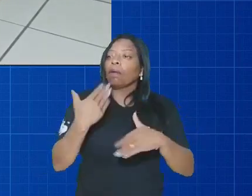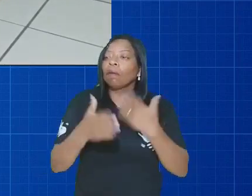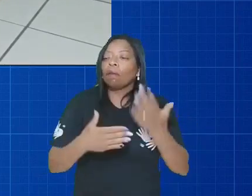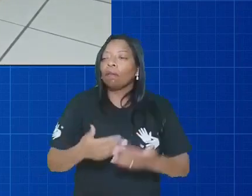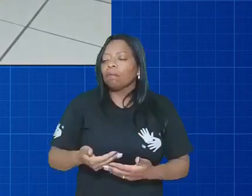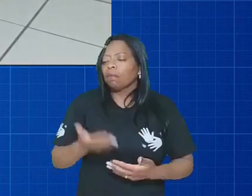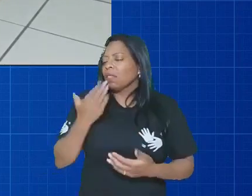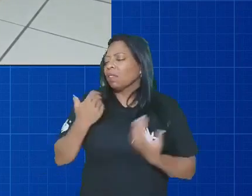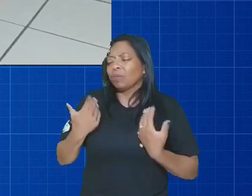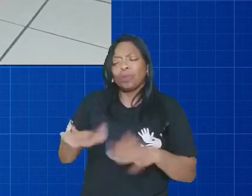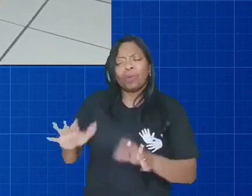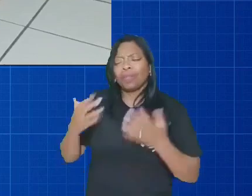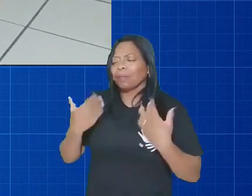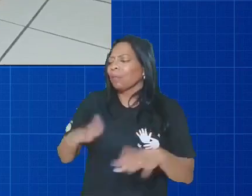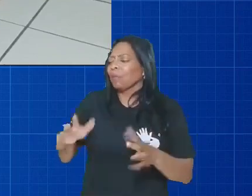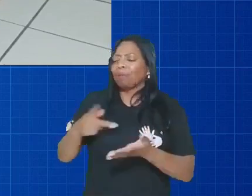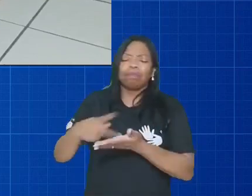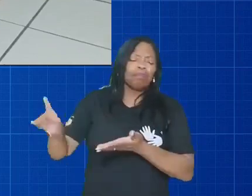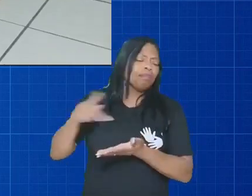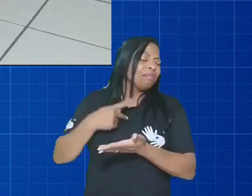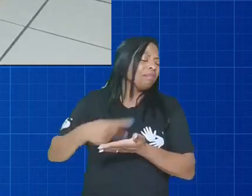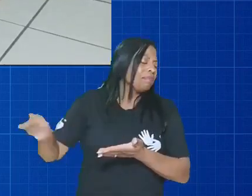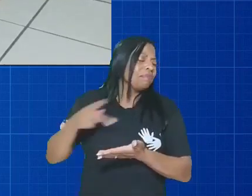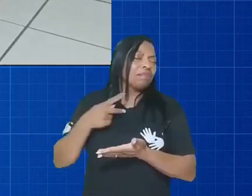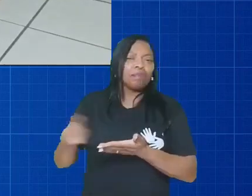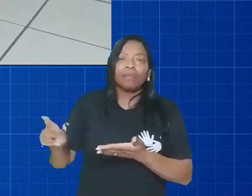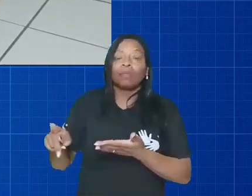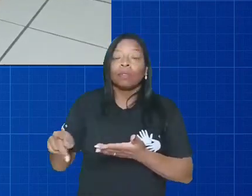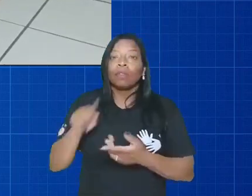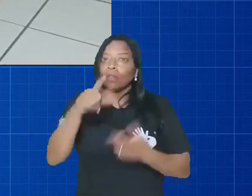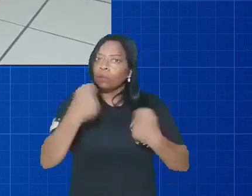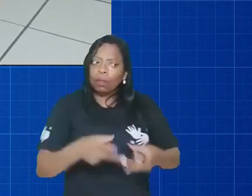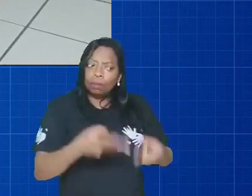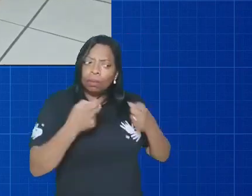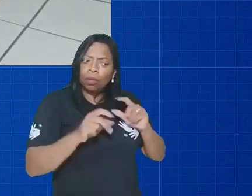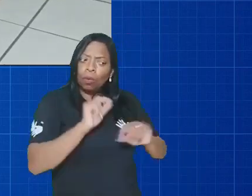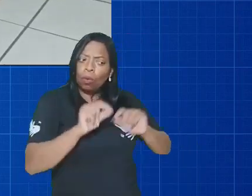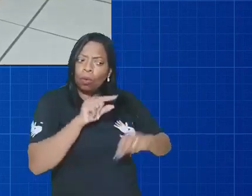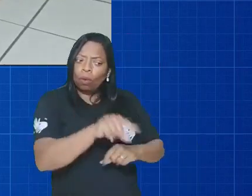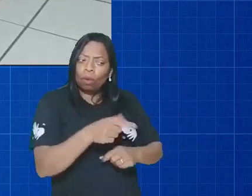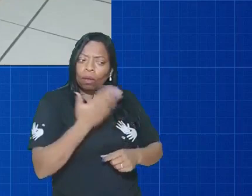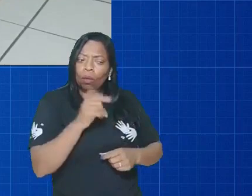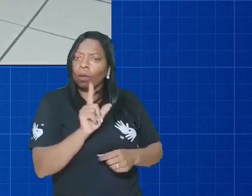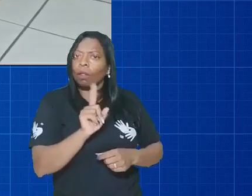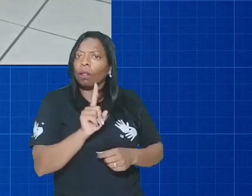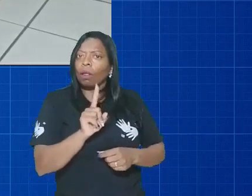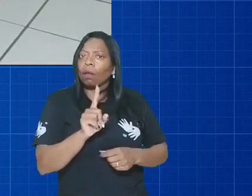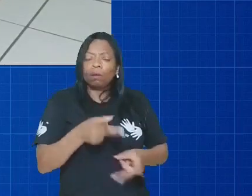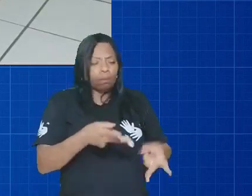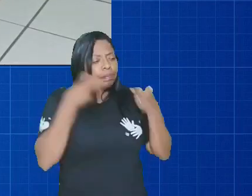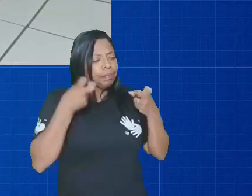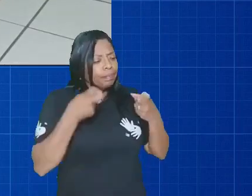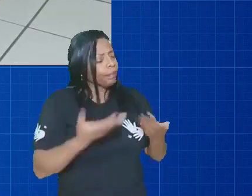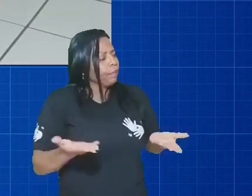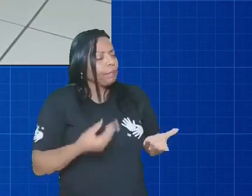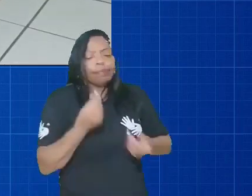pela alimentação. Então, o que isso quer dizer? Por que eu parei de comer? O que me mantém vivo? É a alimentação, é a comida, né? Então, fulaninho